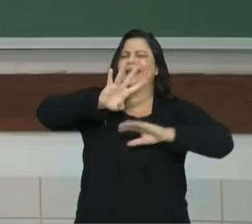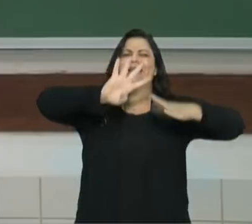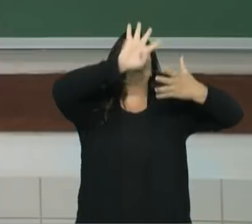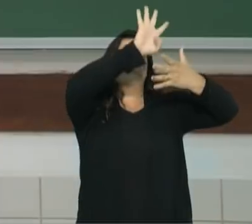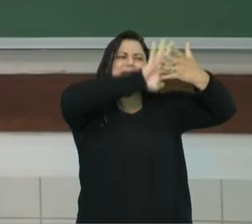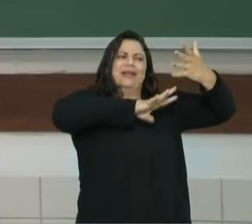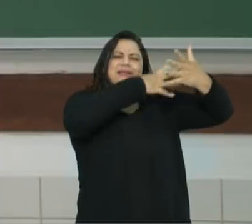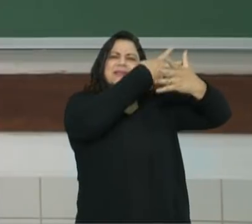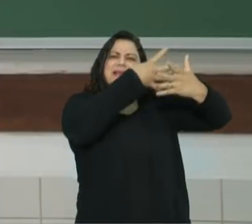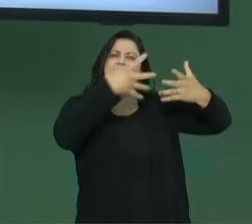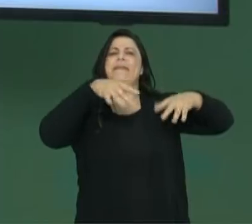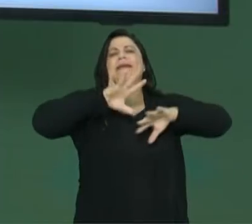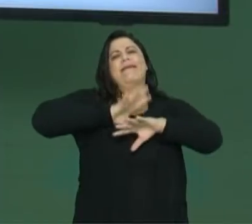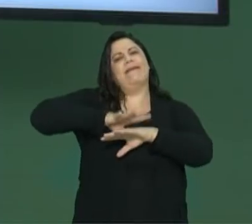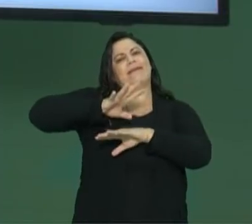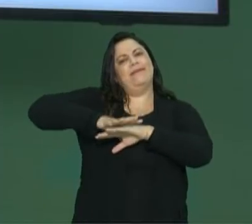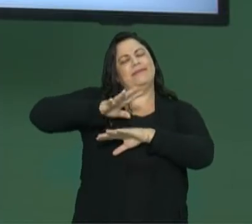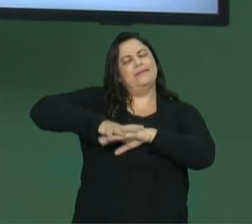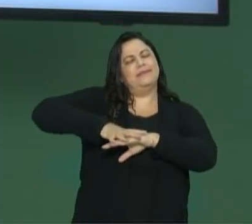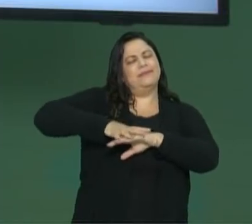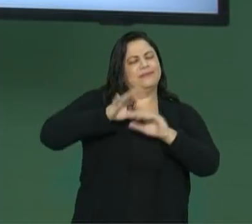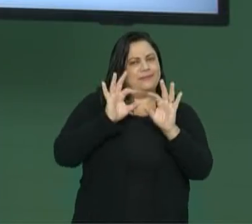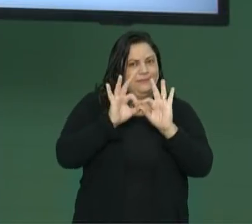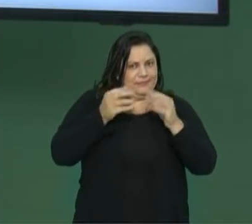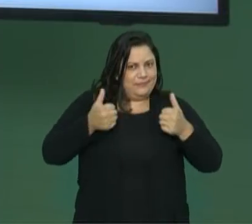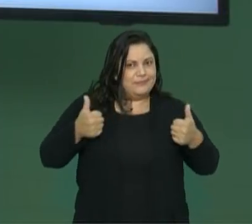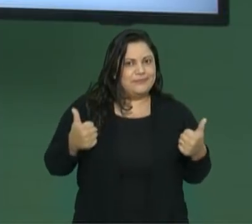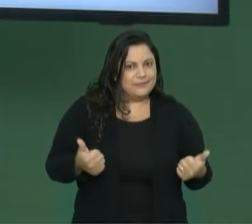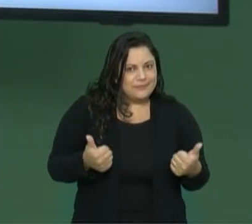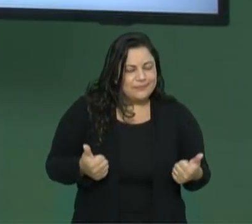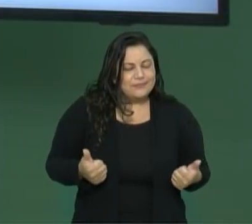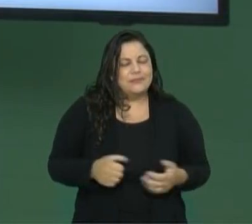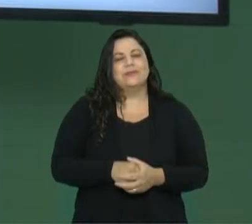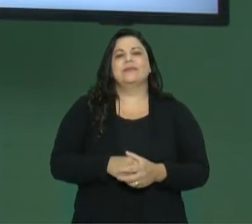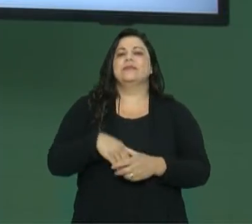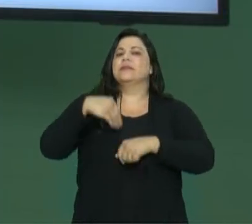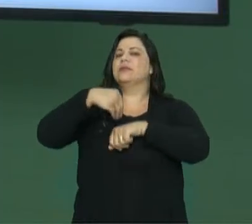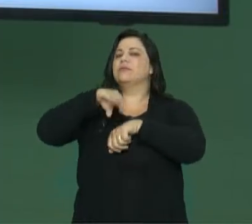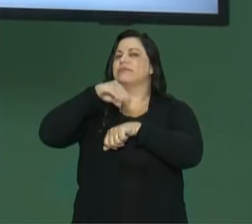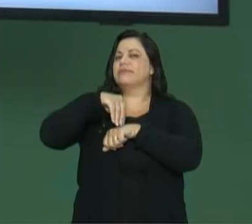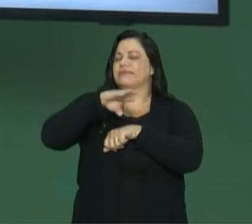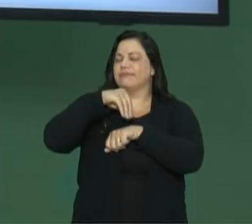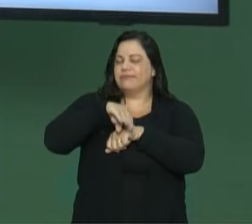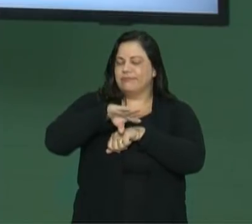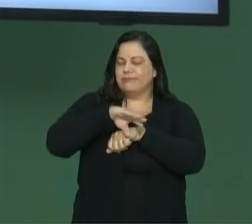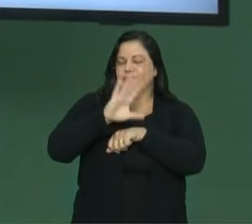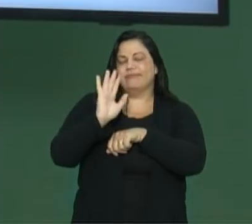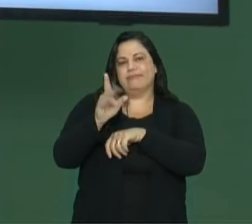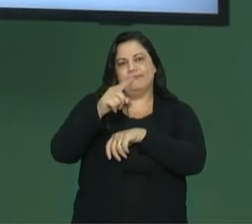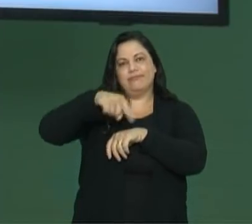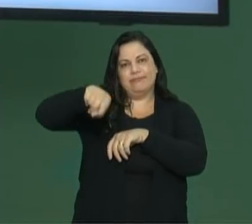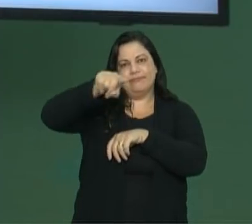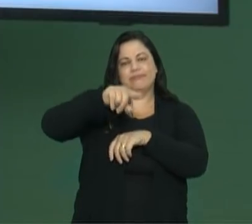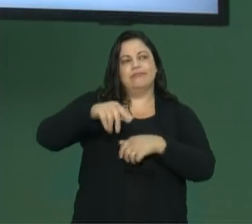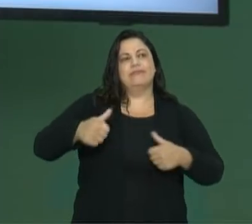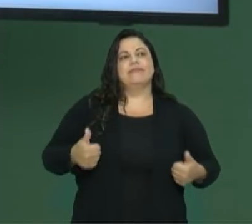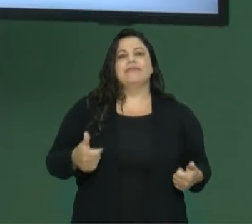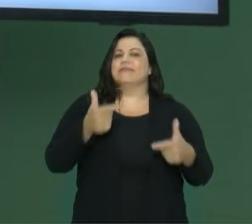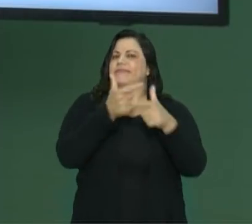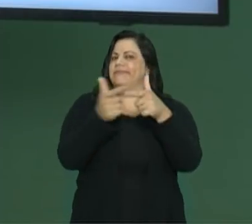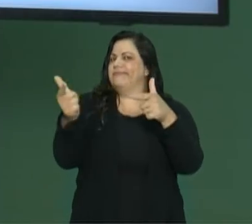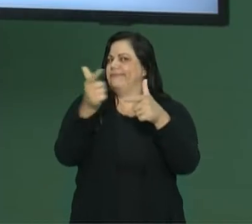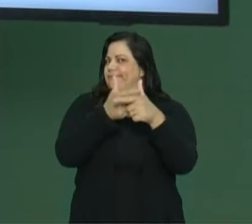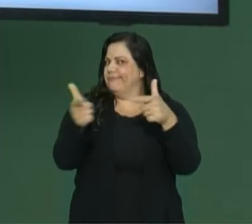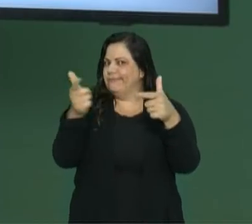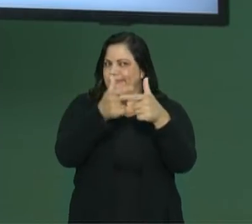lá, tranquilo? De boa? Isso é um dado fornecido para vocês sem problema nenhum. Gente,